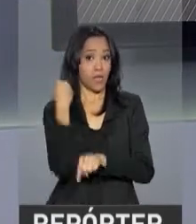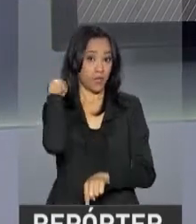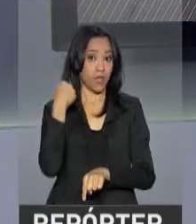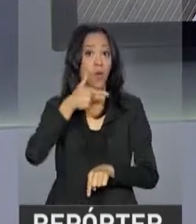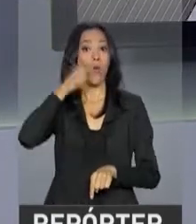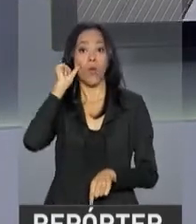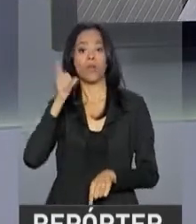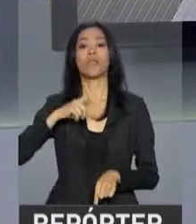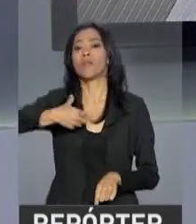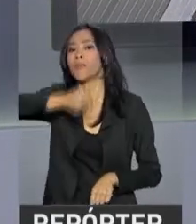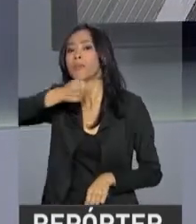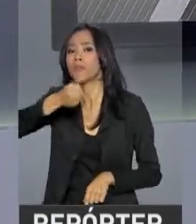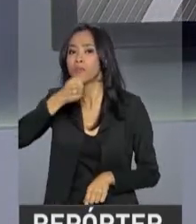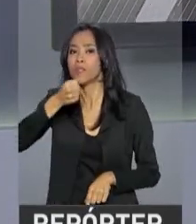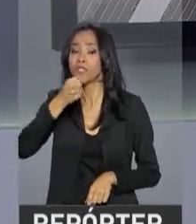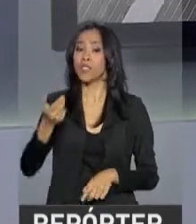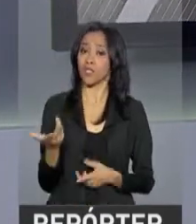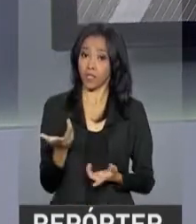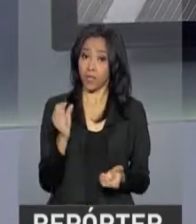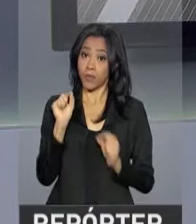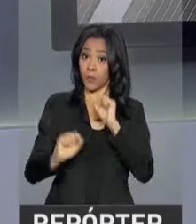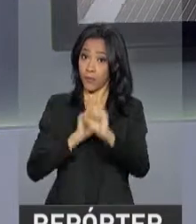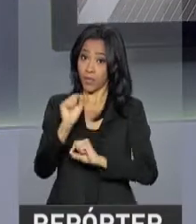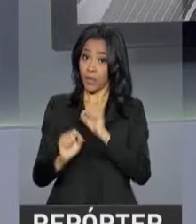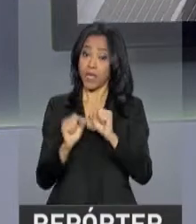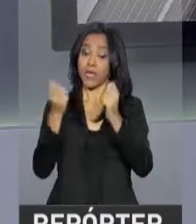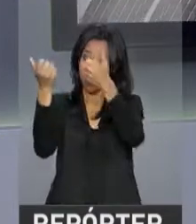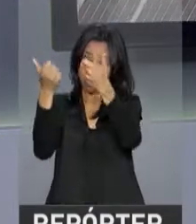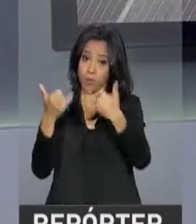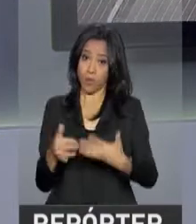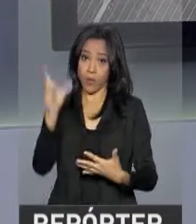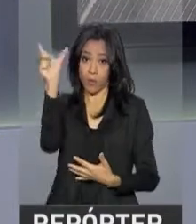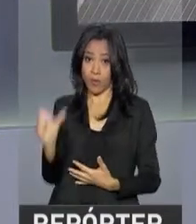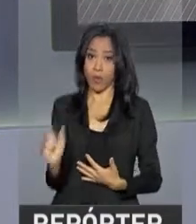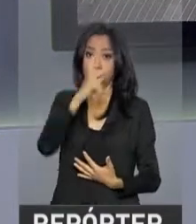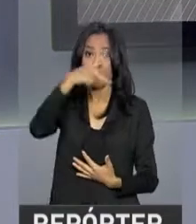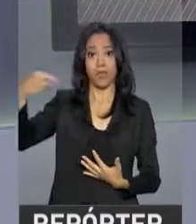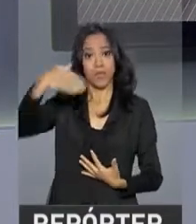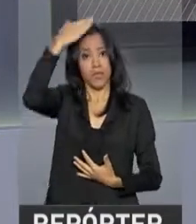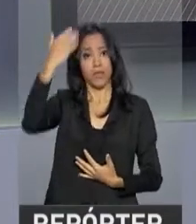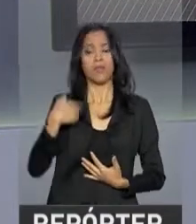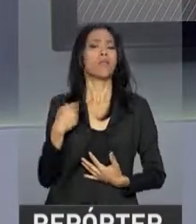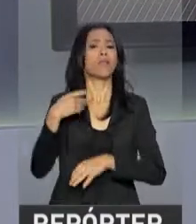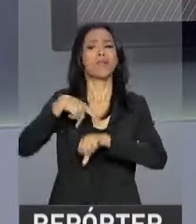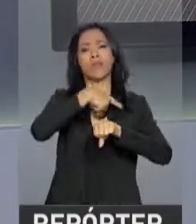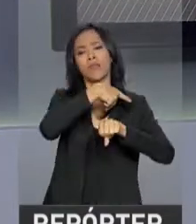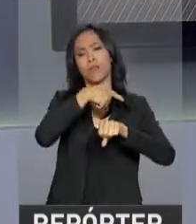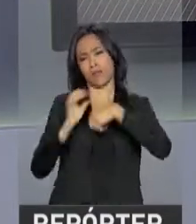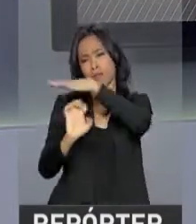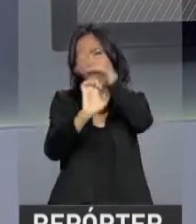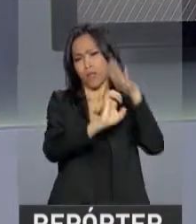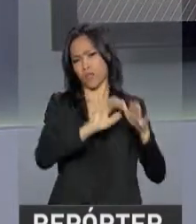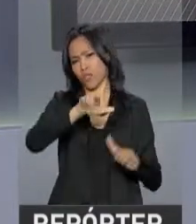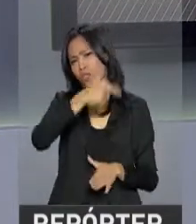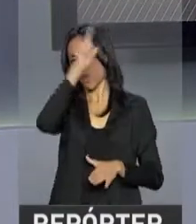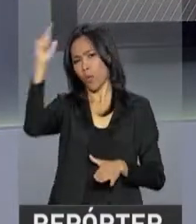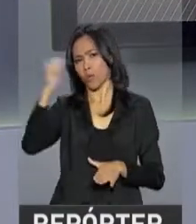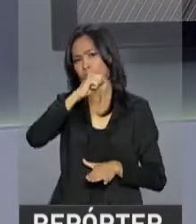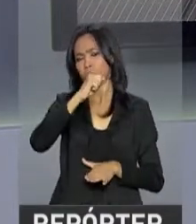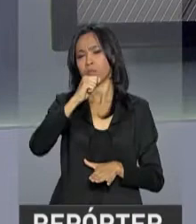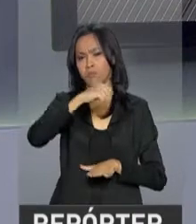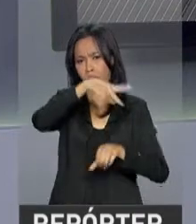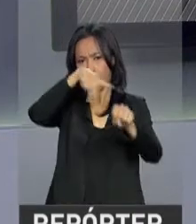brasil o presidente michel temer afirmou que empresas estrangeiras como montadoras de veículos e empresas de comunicação